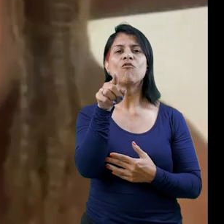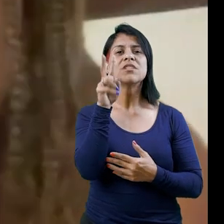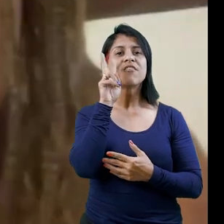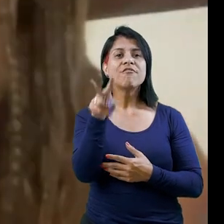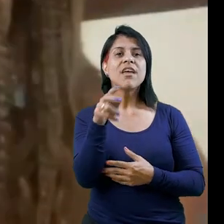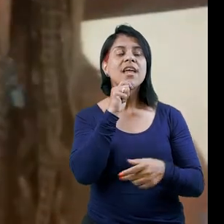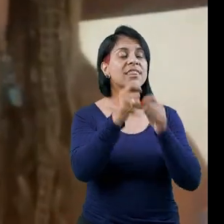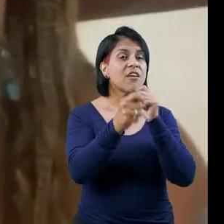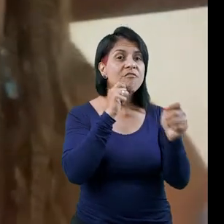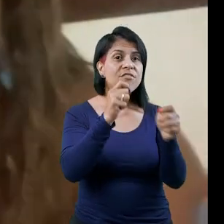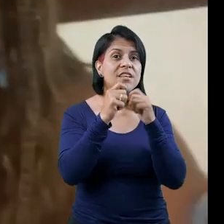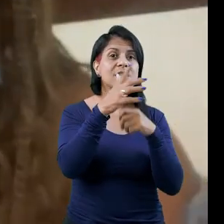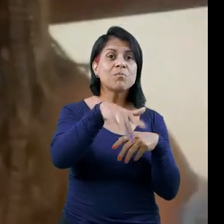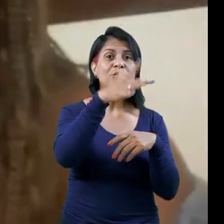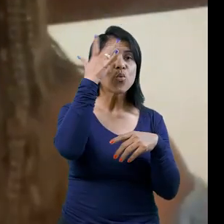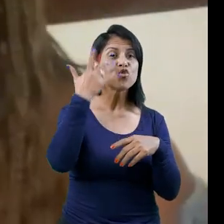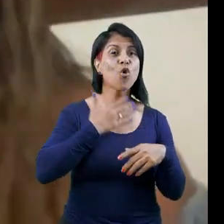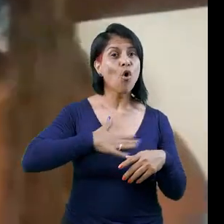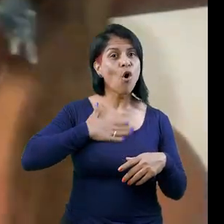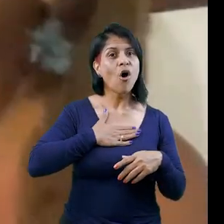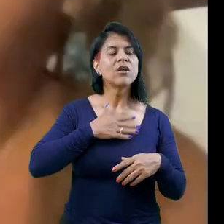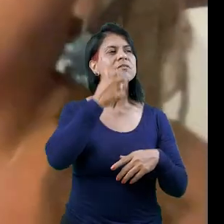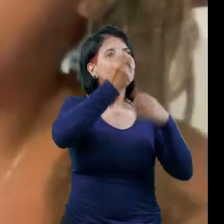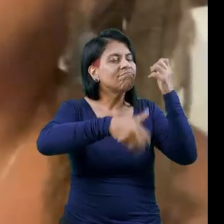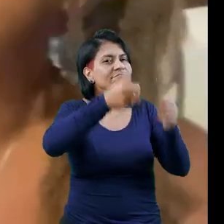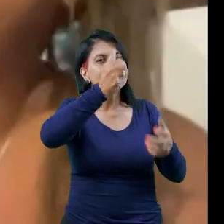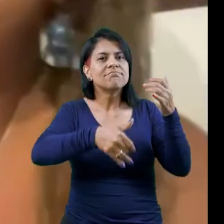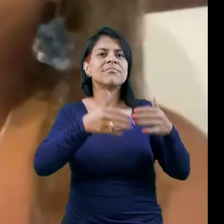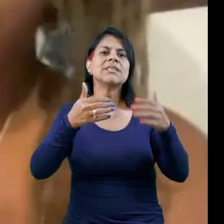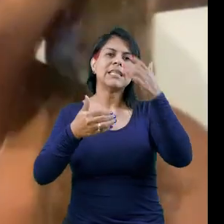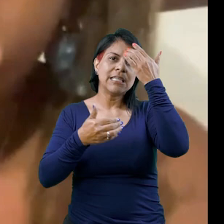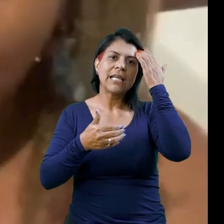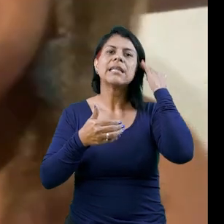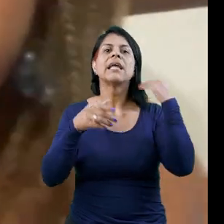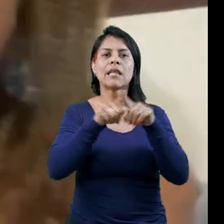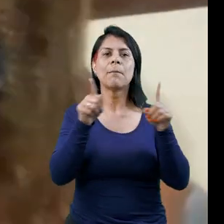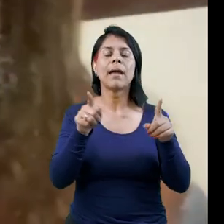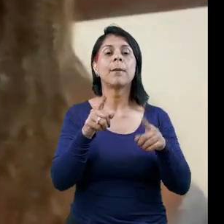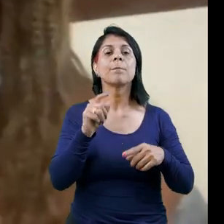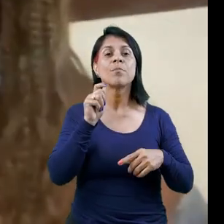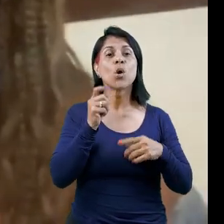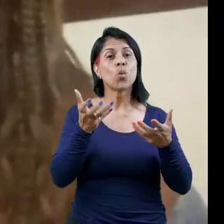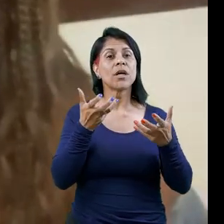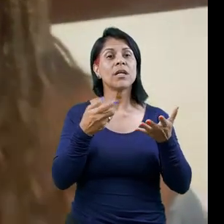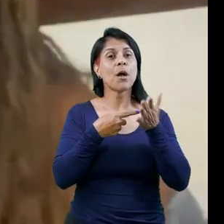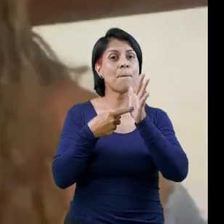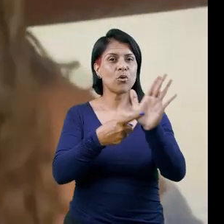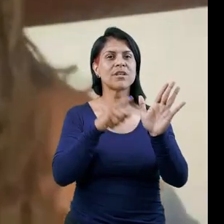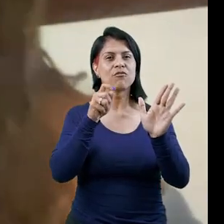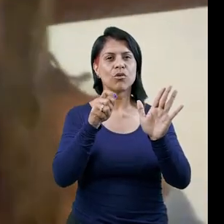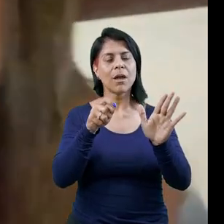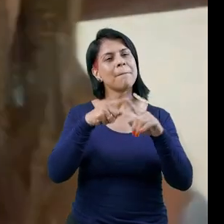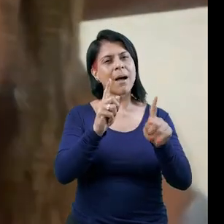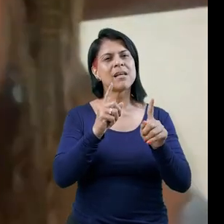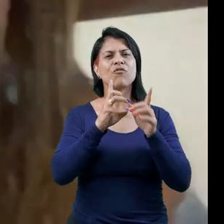dos artistas que a gente gosta, ouvir o que a galera tá falando. Então, tem uma entrevista que eu queria muito que a gente assistisse, mas